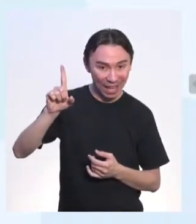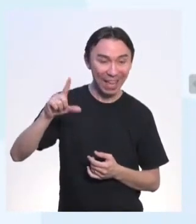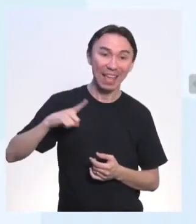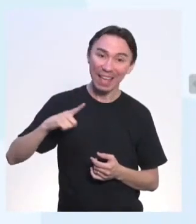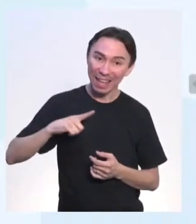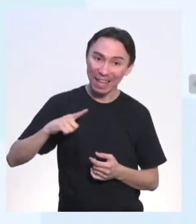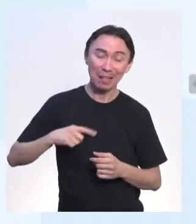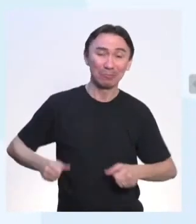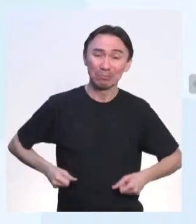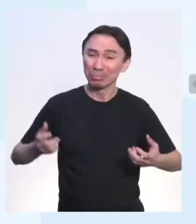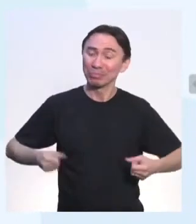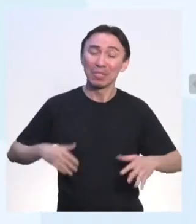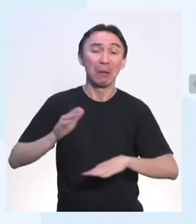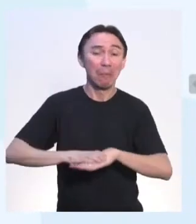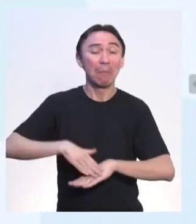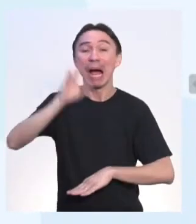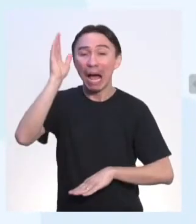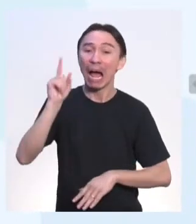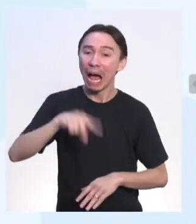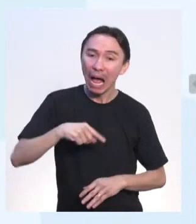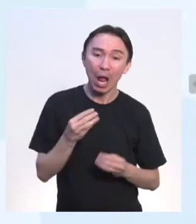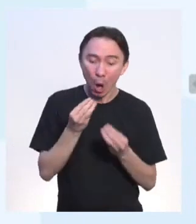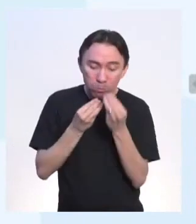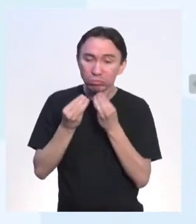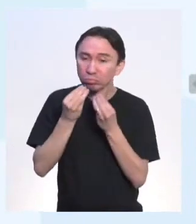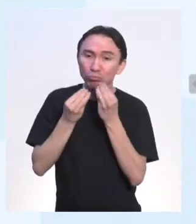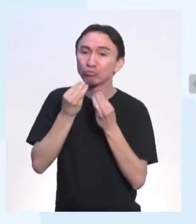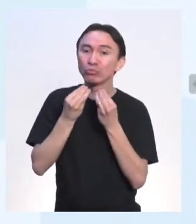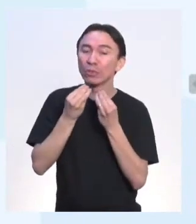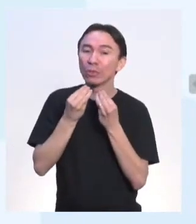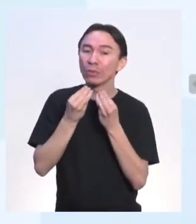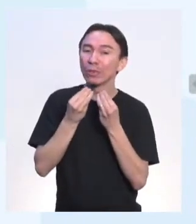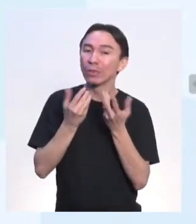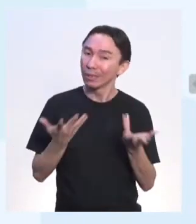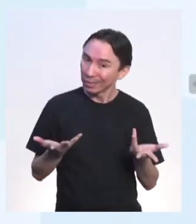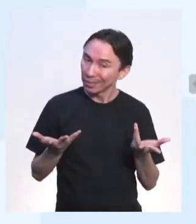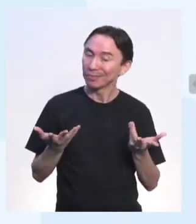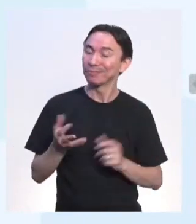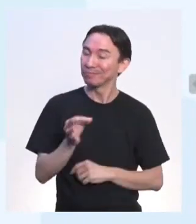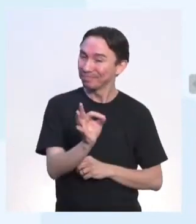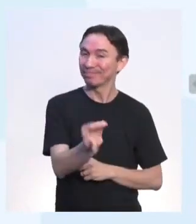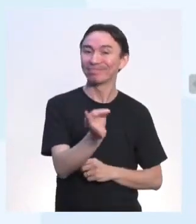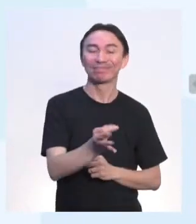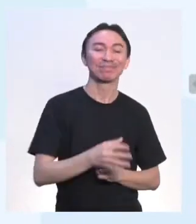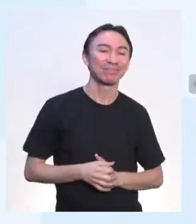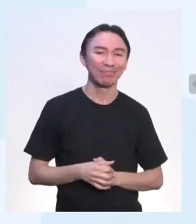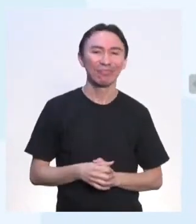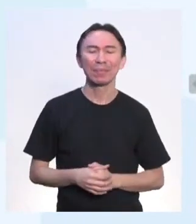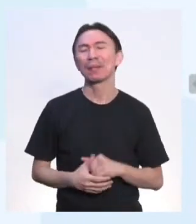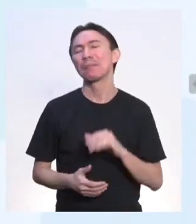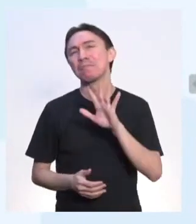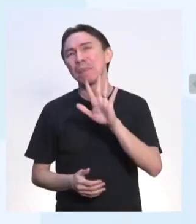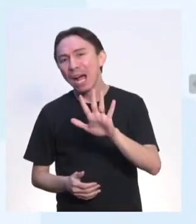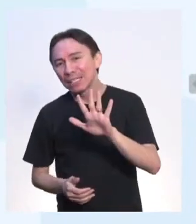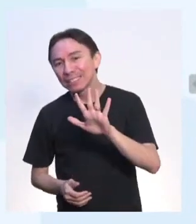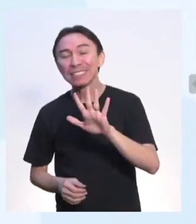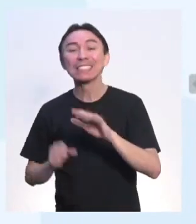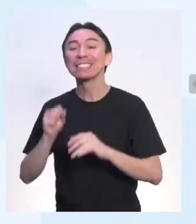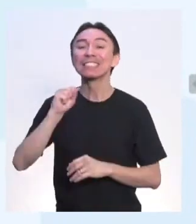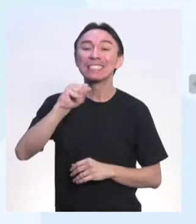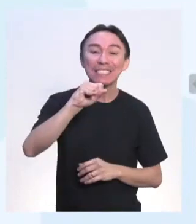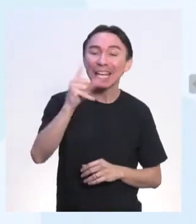a alimentação, certo? Muito bem. E se ele perguntasse menor